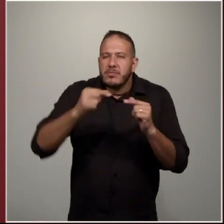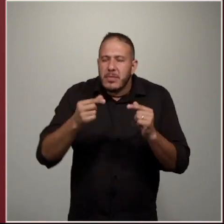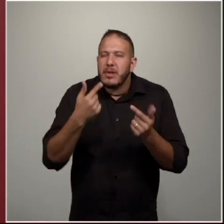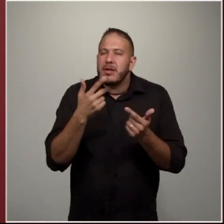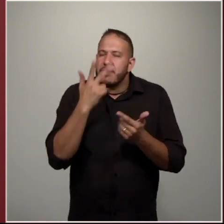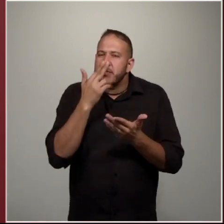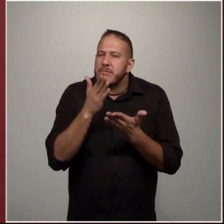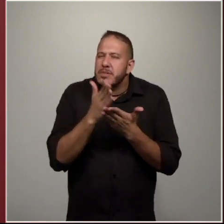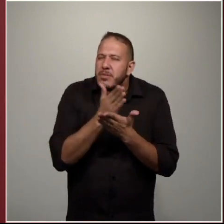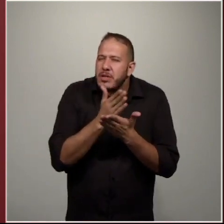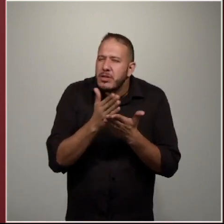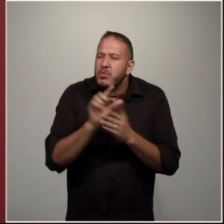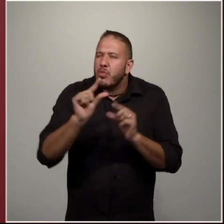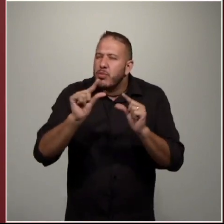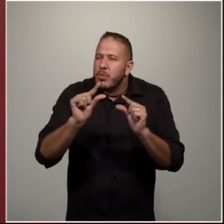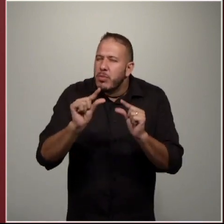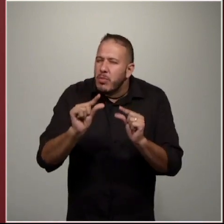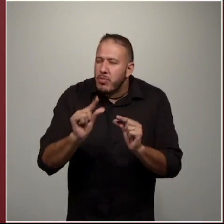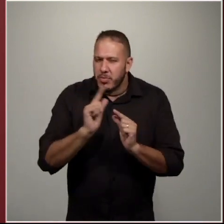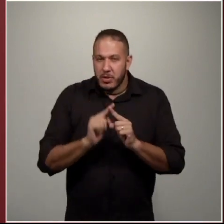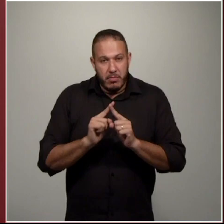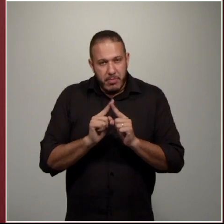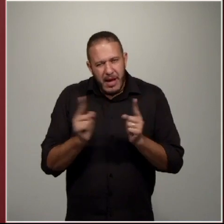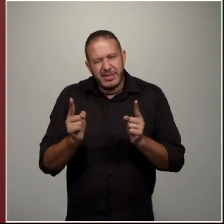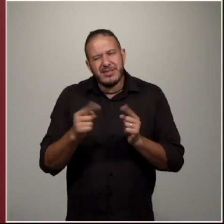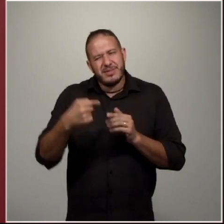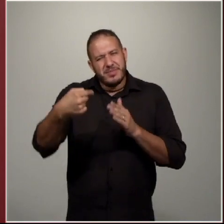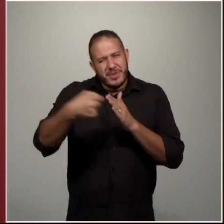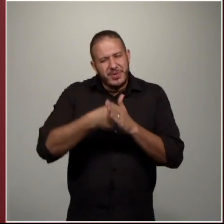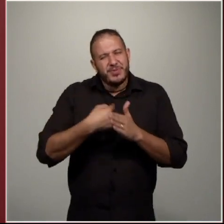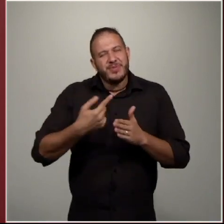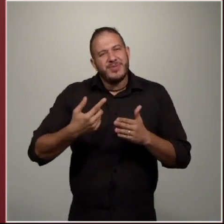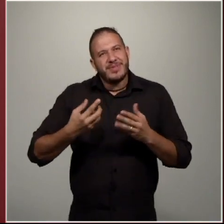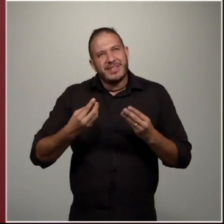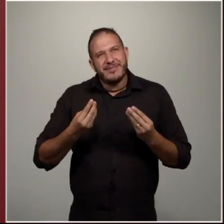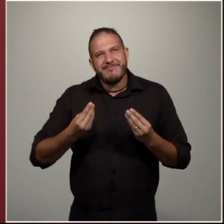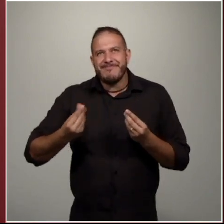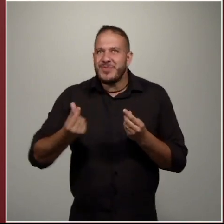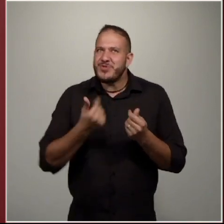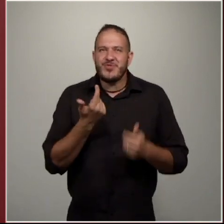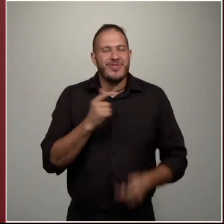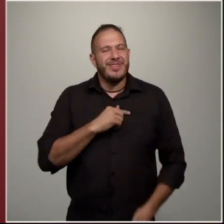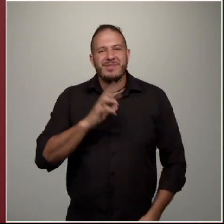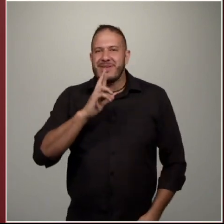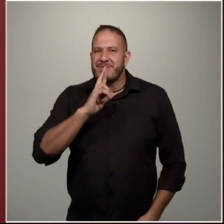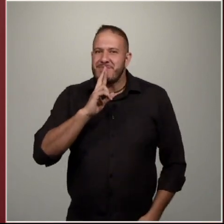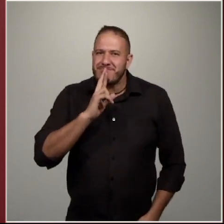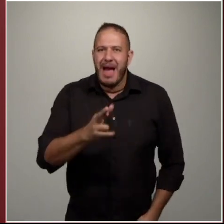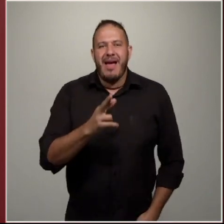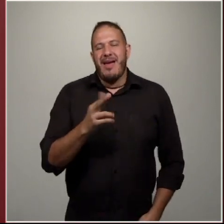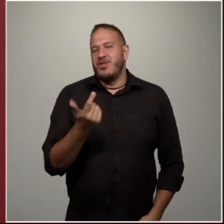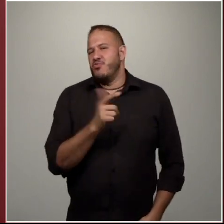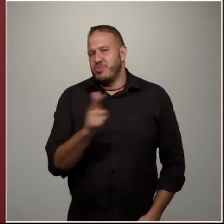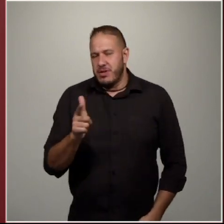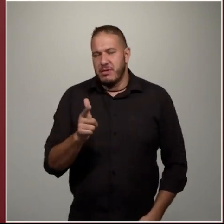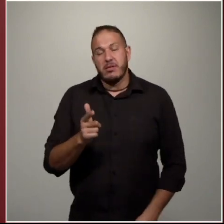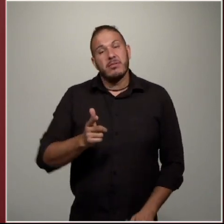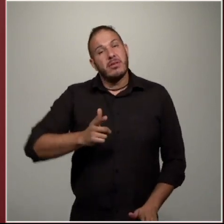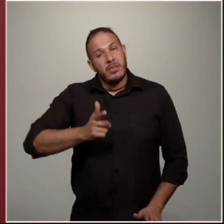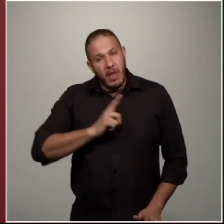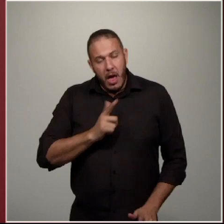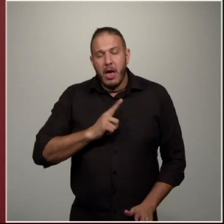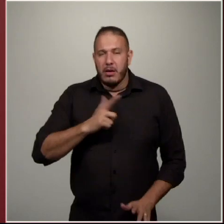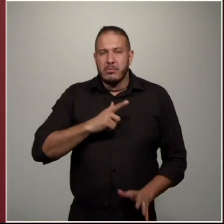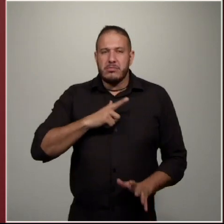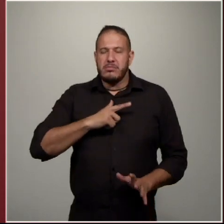de lado né ao longo da história mas essa pergunta uma pergunta que não tem uma resposta é correta a do